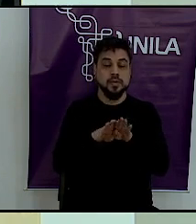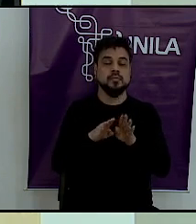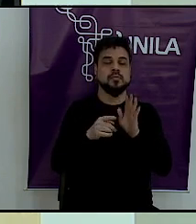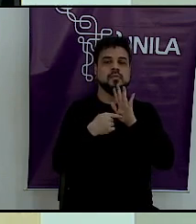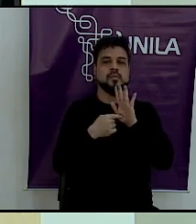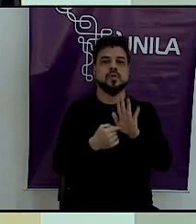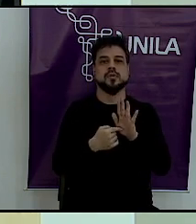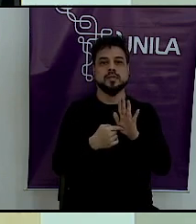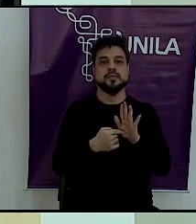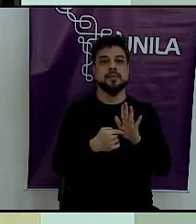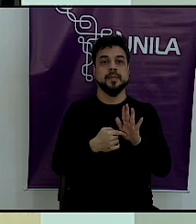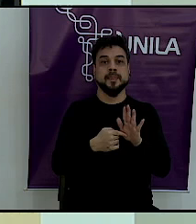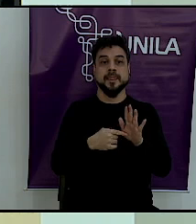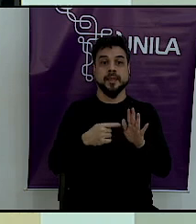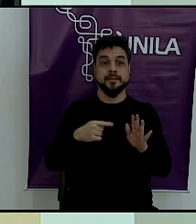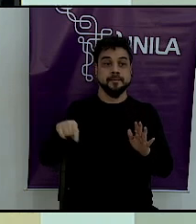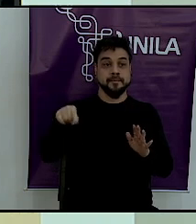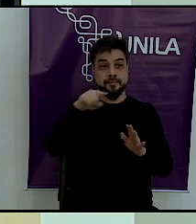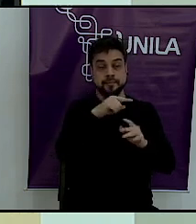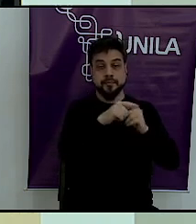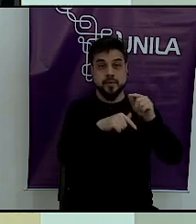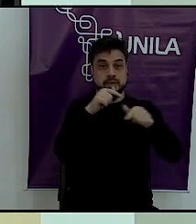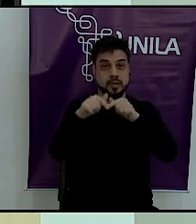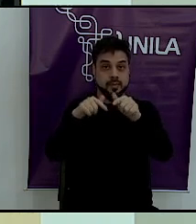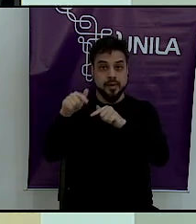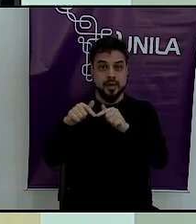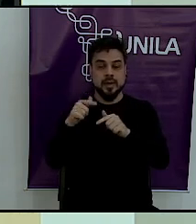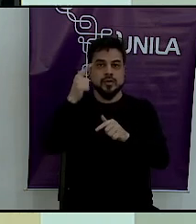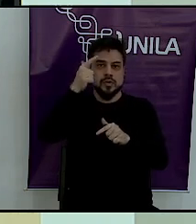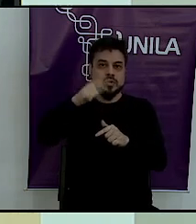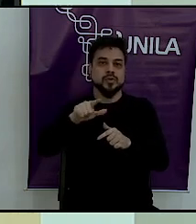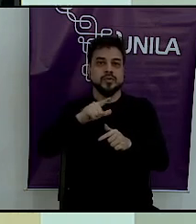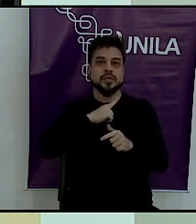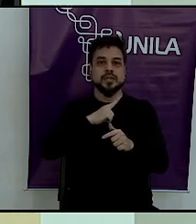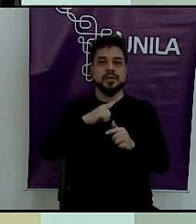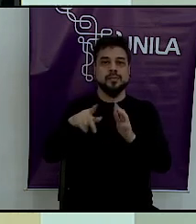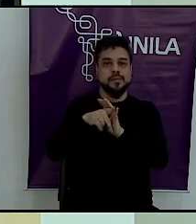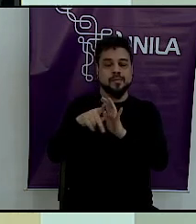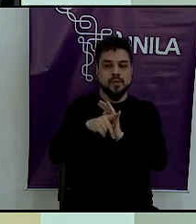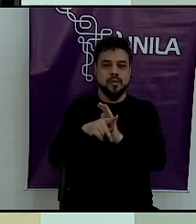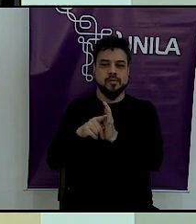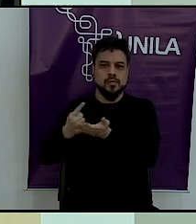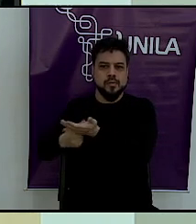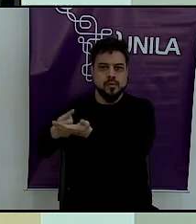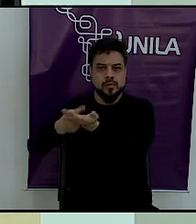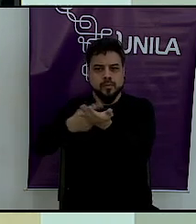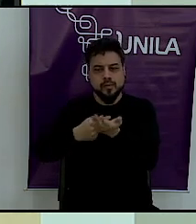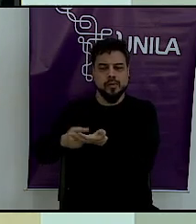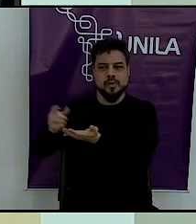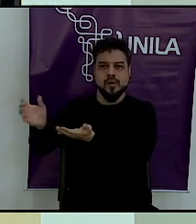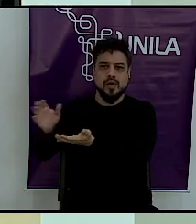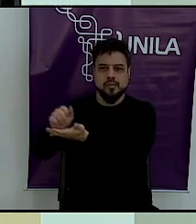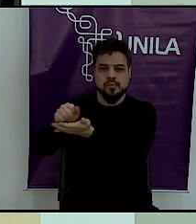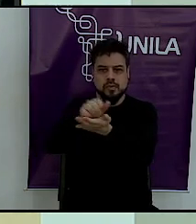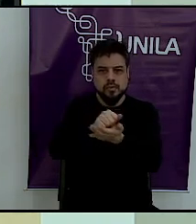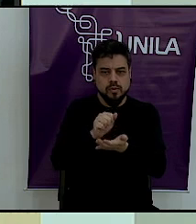que a nossa ação de dinamizar convênios, acordos,